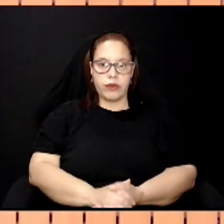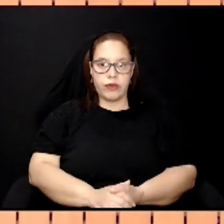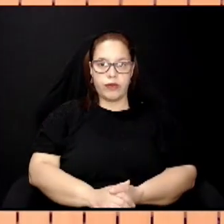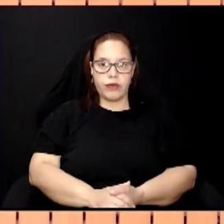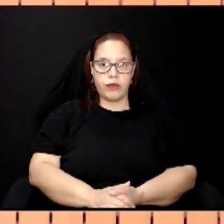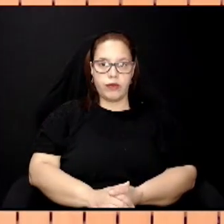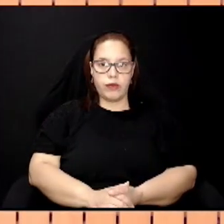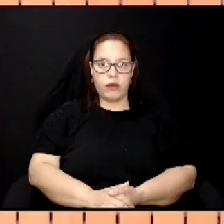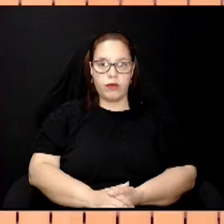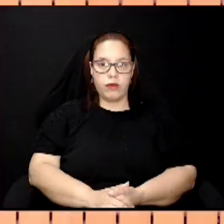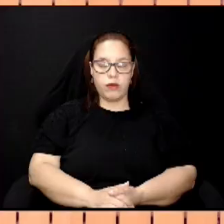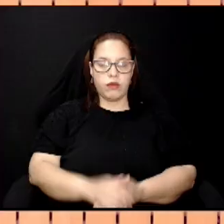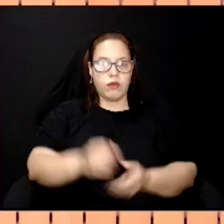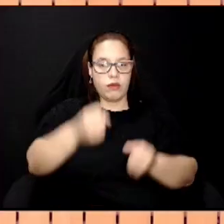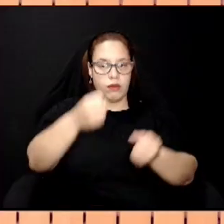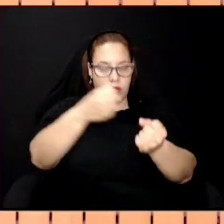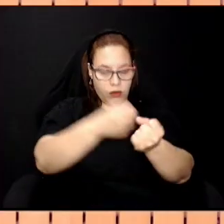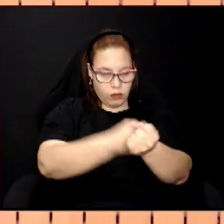emoção,